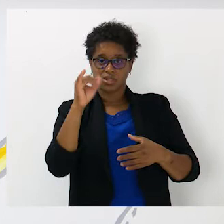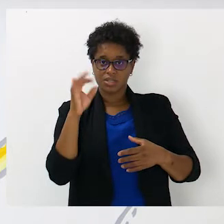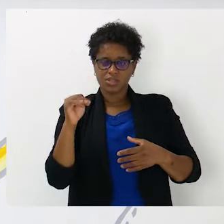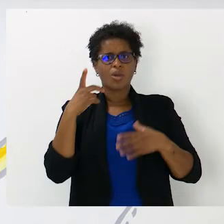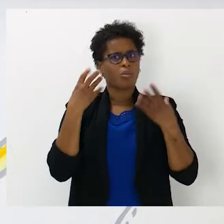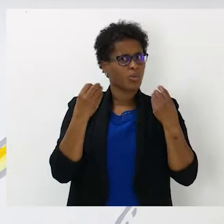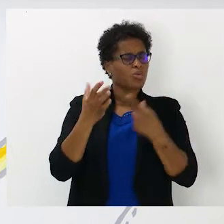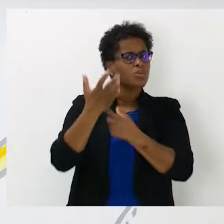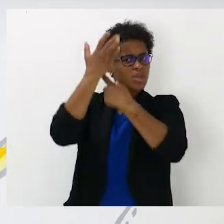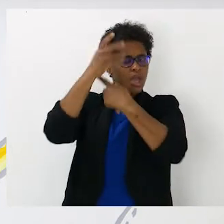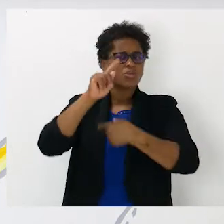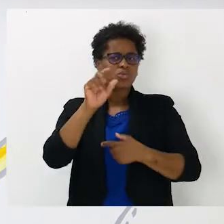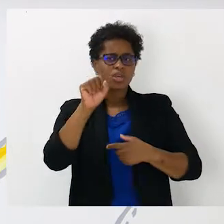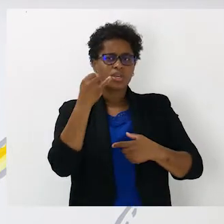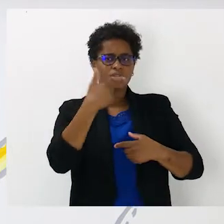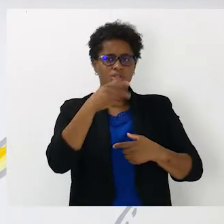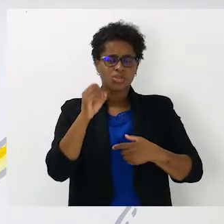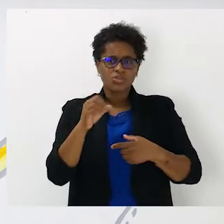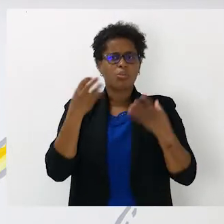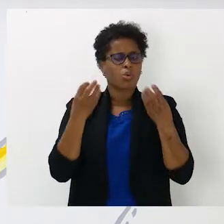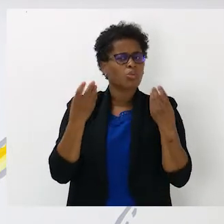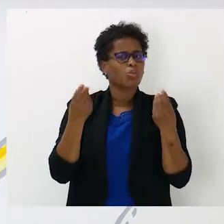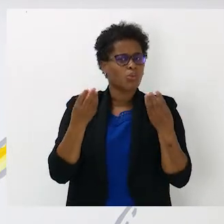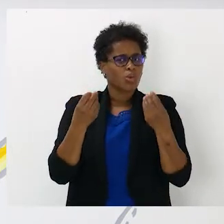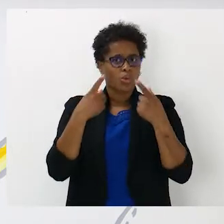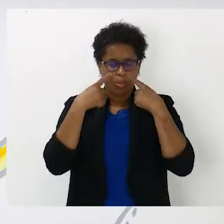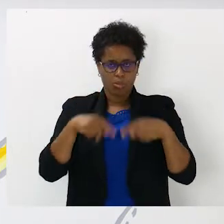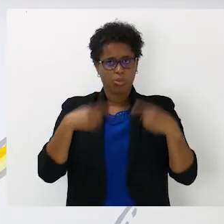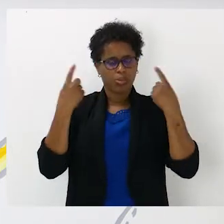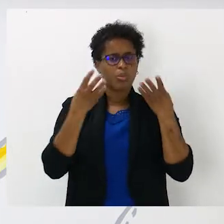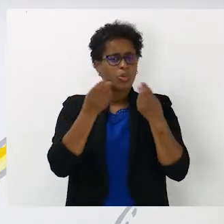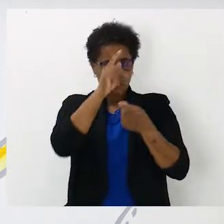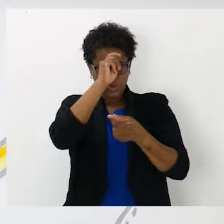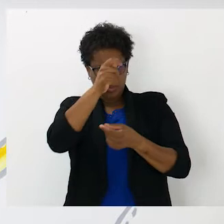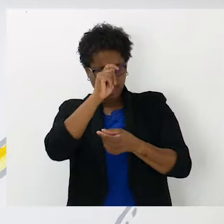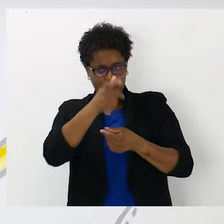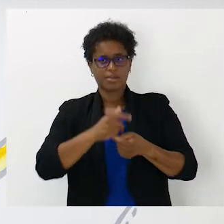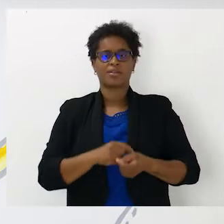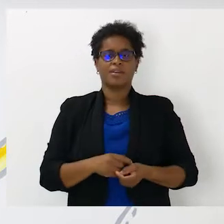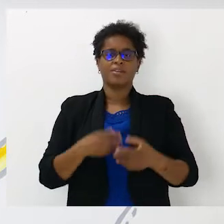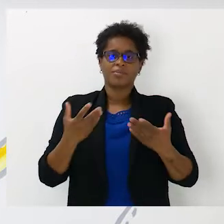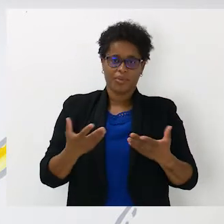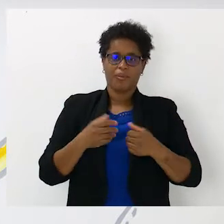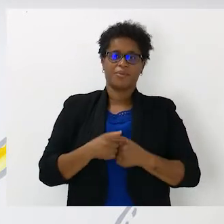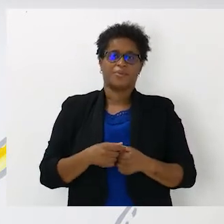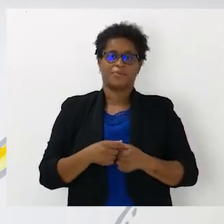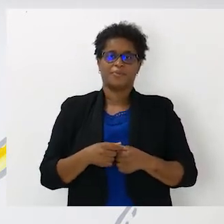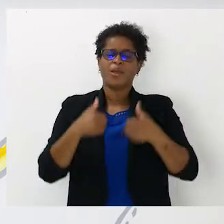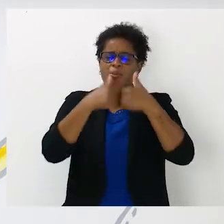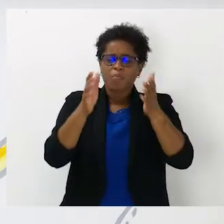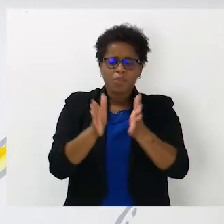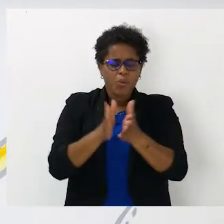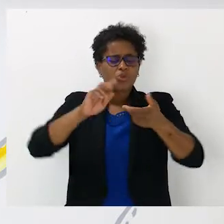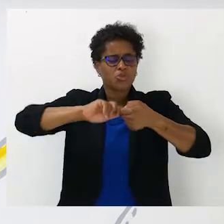Egito, muito popular, muito respeitada. Portanto, todos